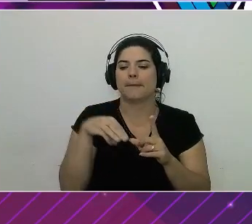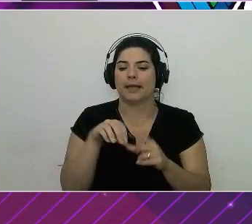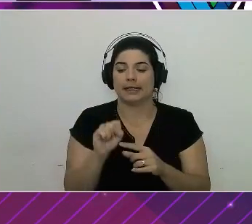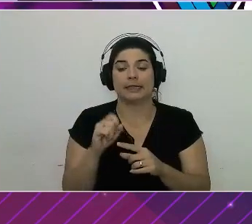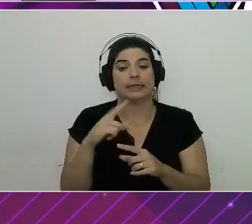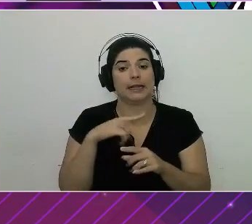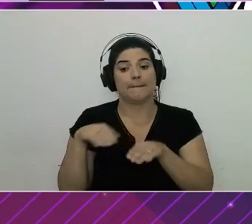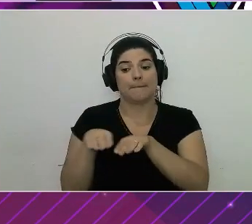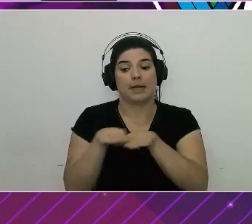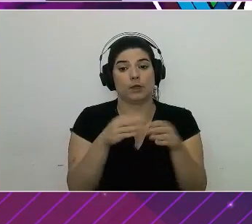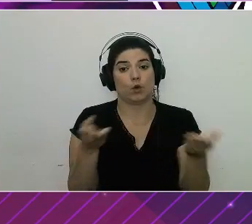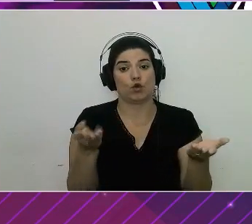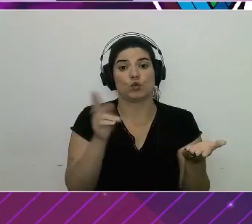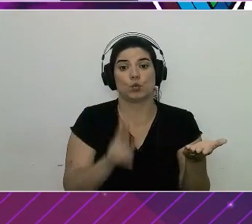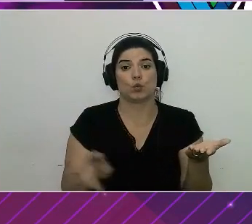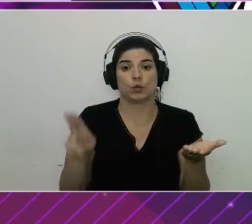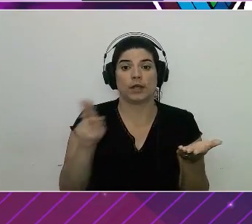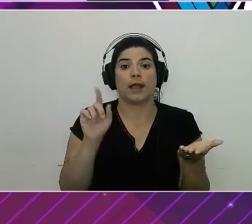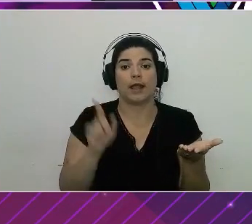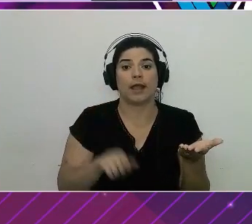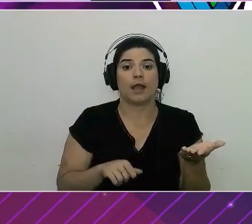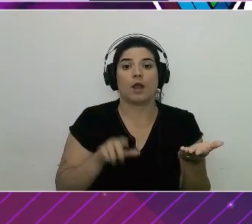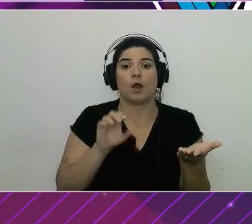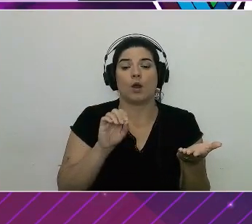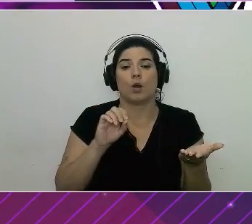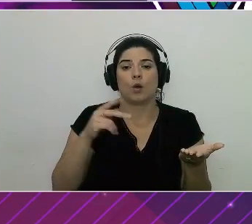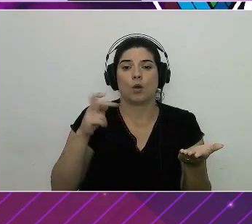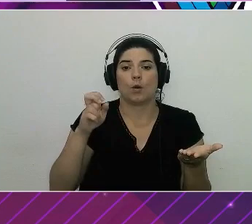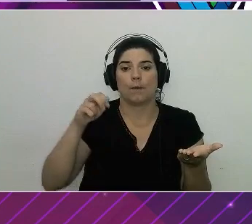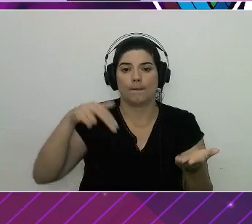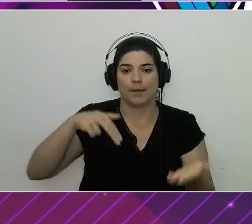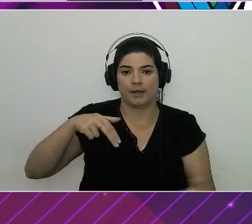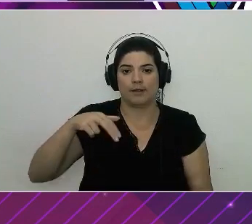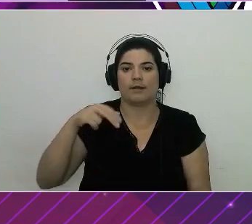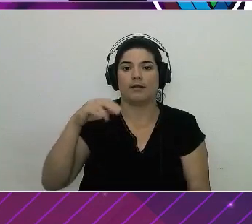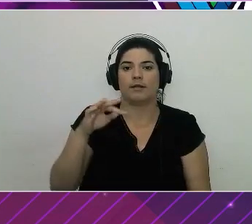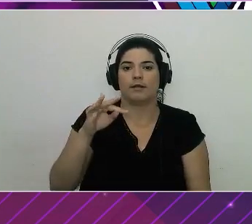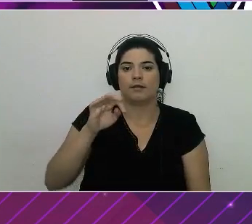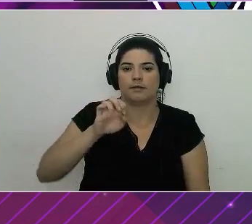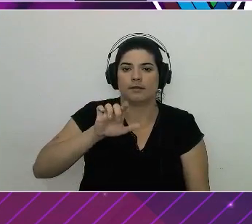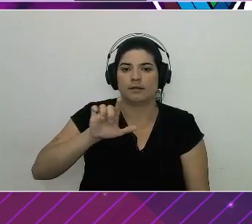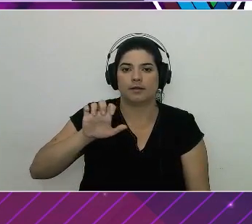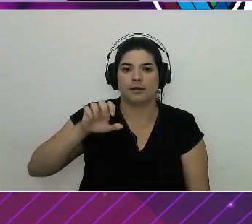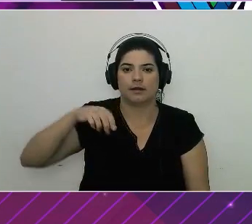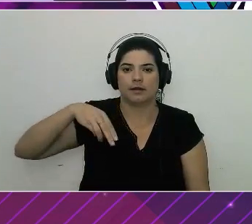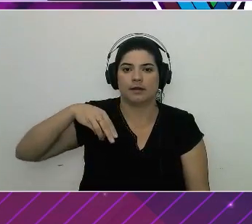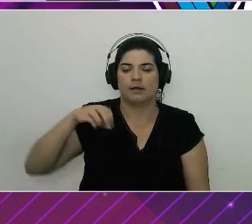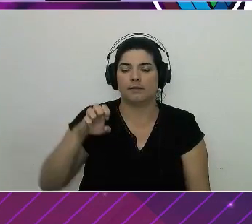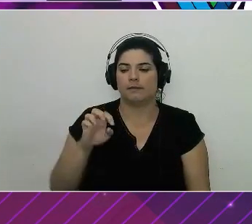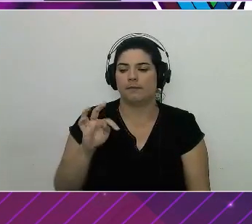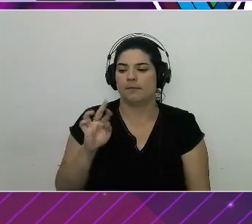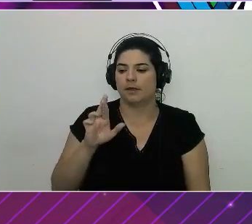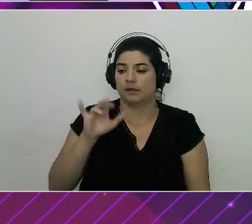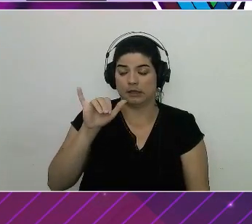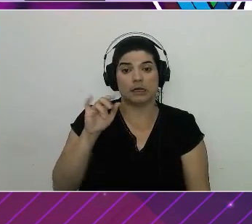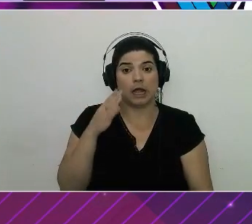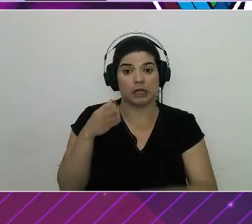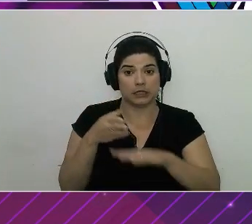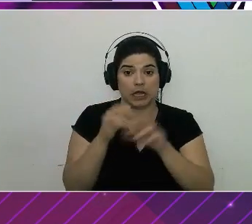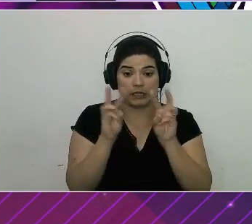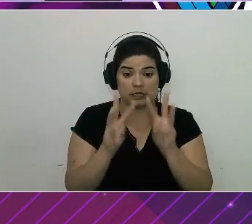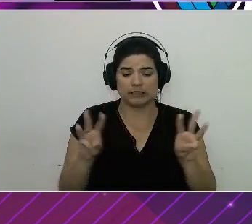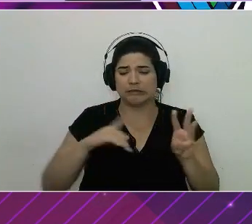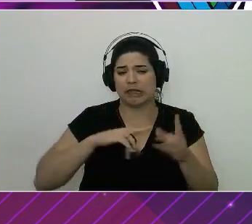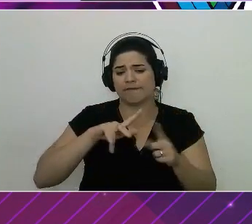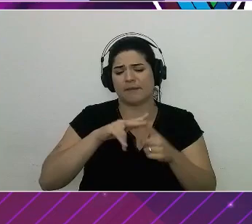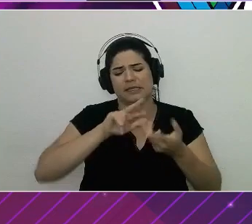que é o OpenTelemetry. O OpenTelemetry, vocês podem olhar no website deles, eles têm ferramentas para vários tipos de linguagem,